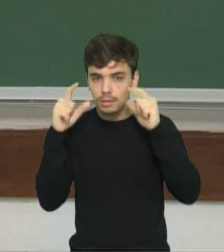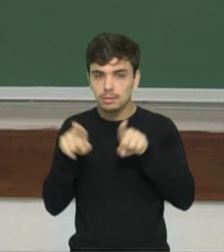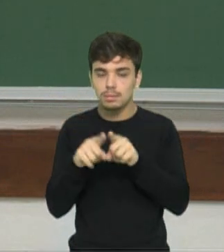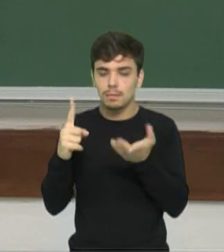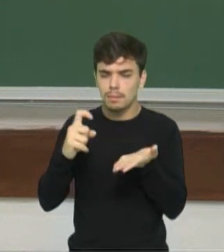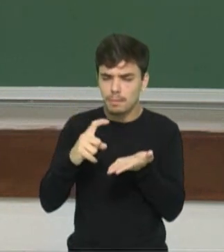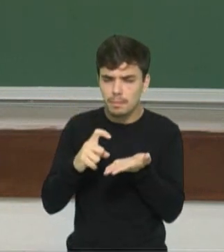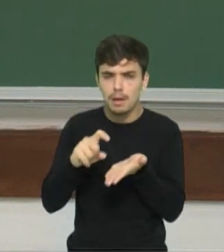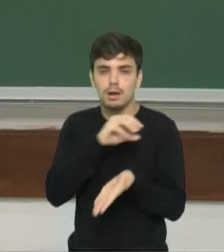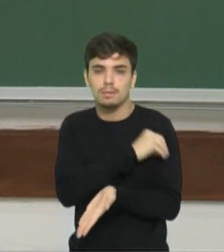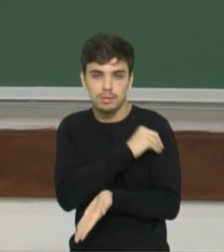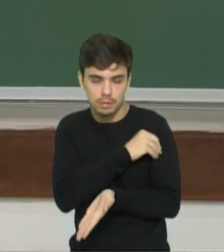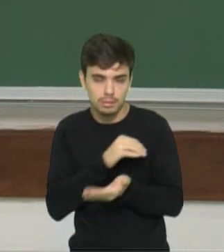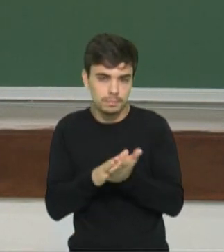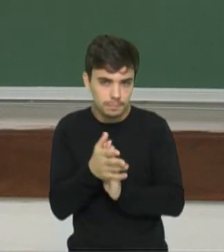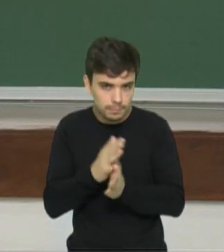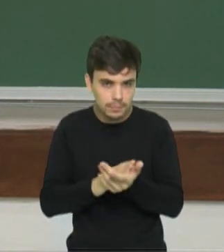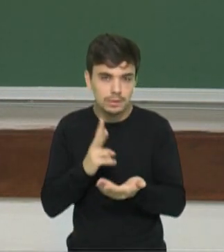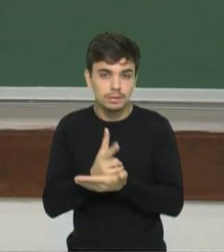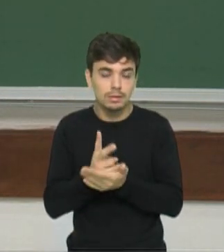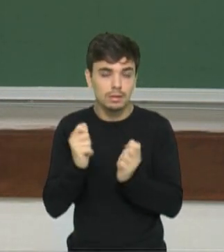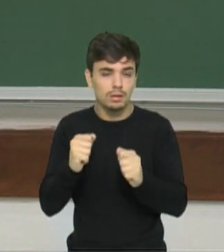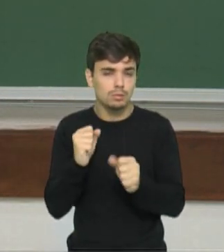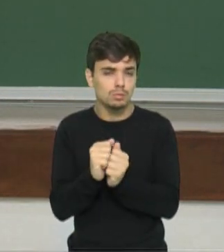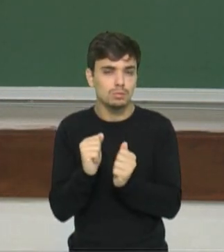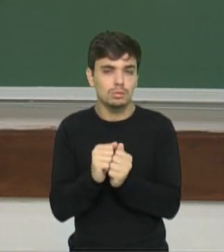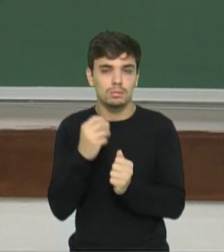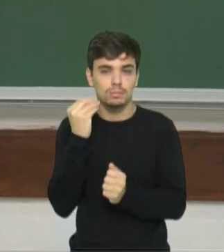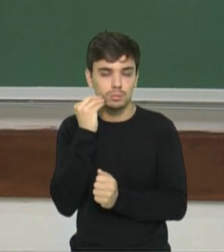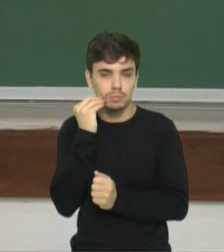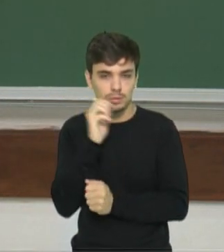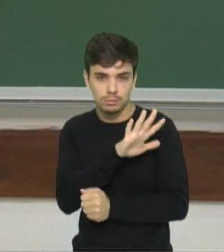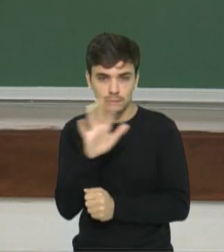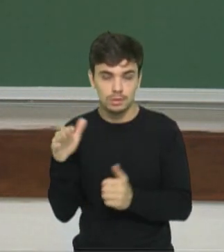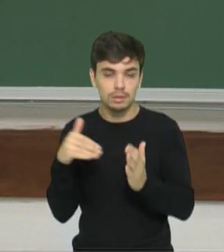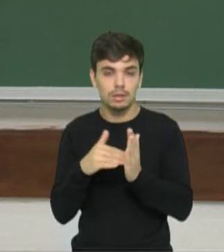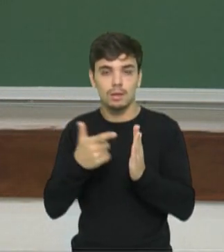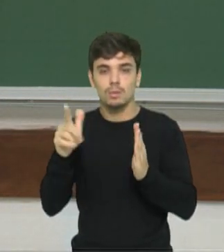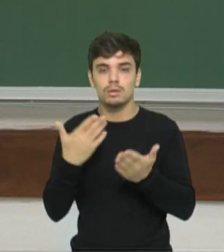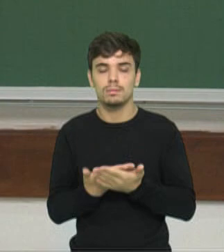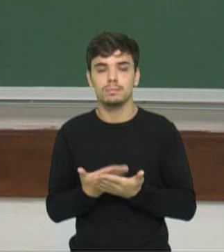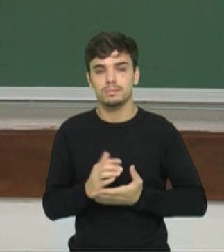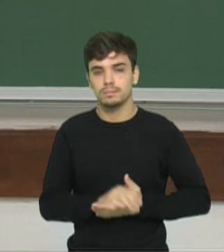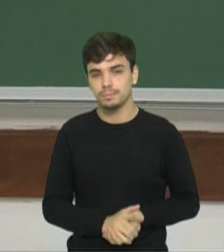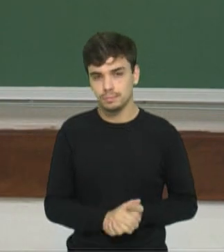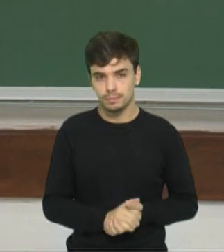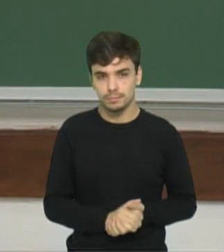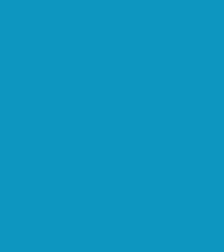Se Deus quiser, logo logo estaremos todos juntos. Beijo grande do professor Paulo e até a próxima, moçada.